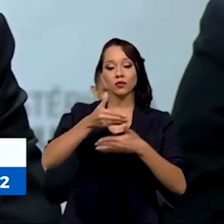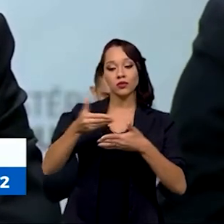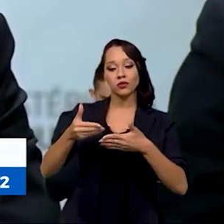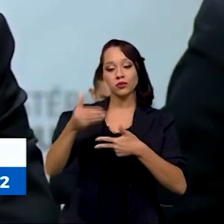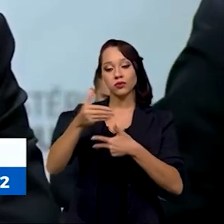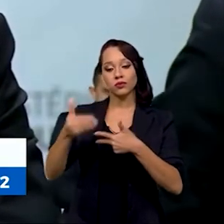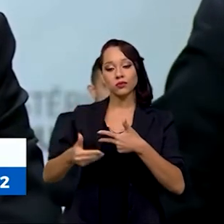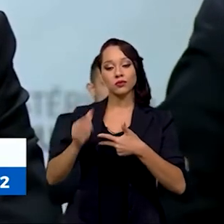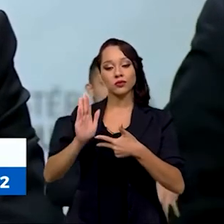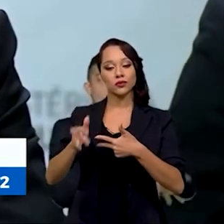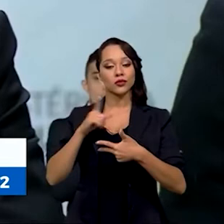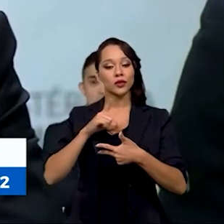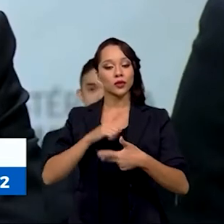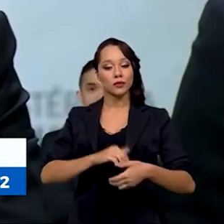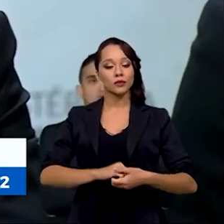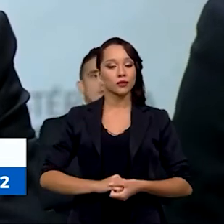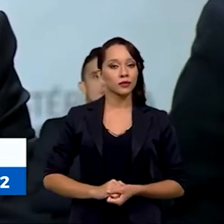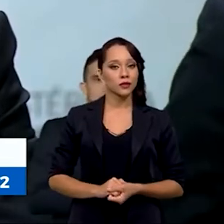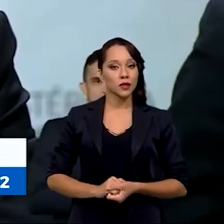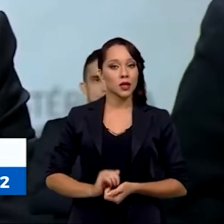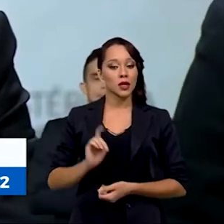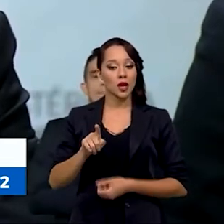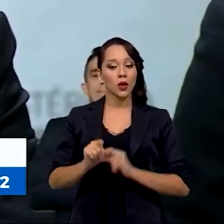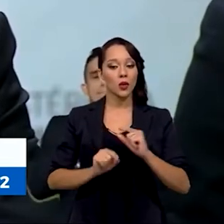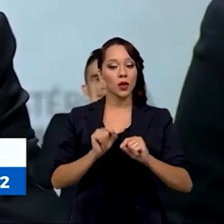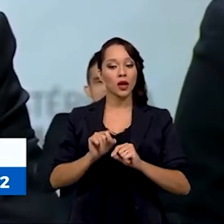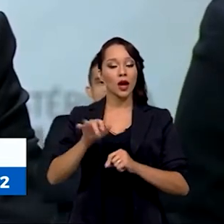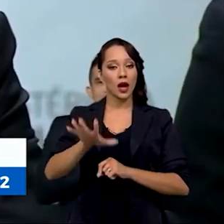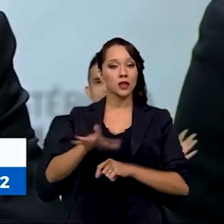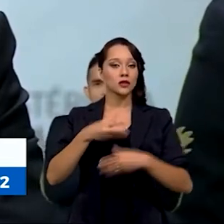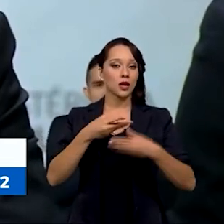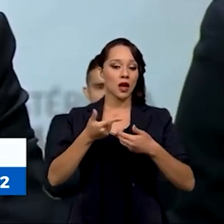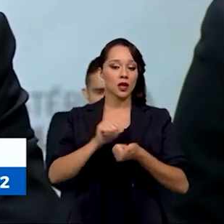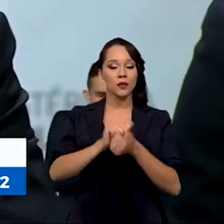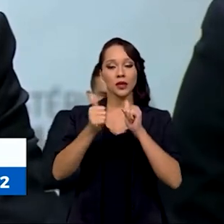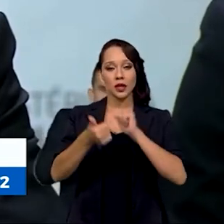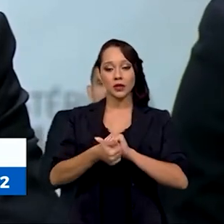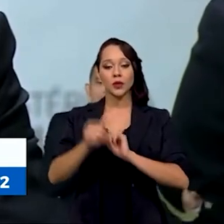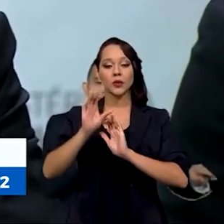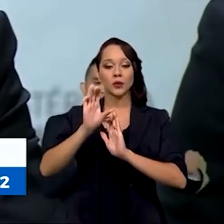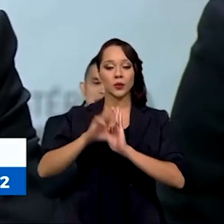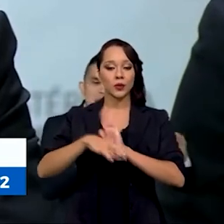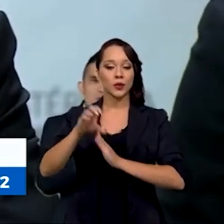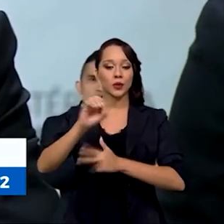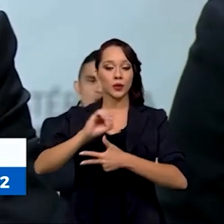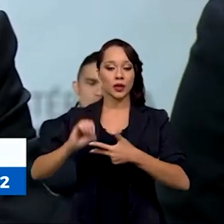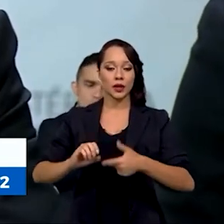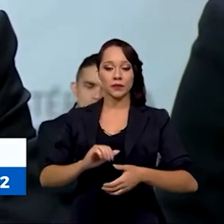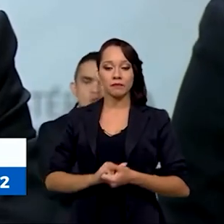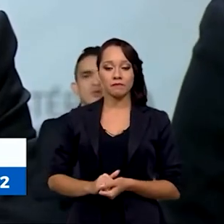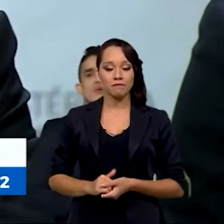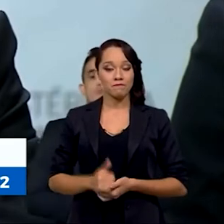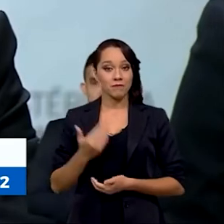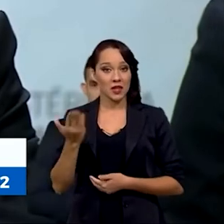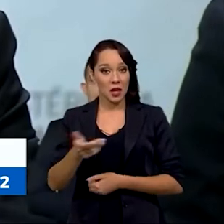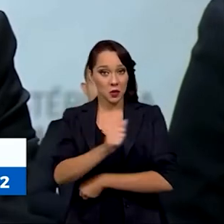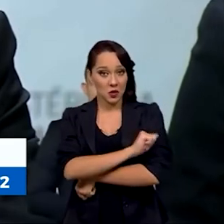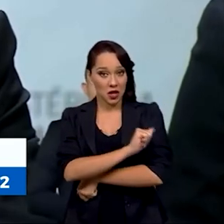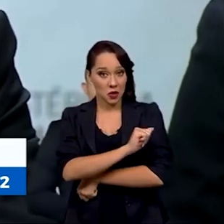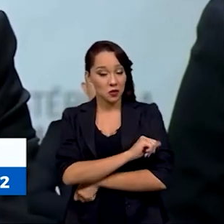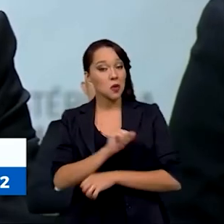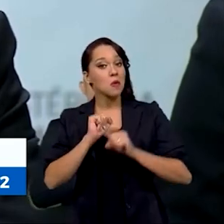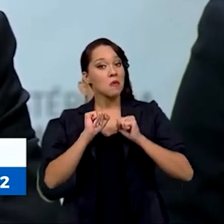formativos que são a parte flexível do currículo nela Os